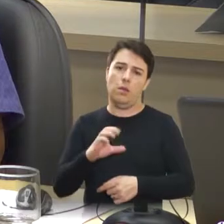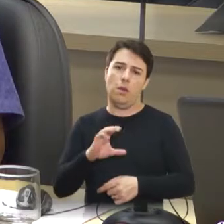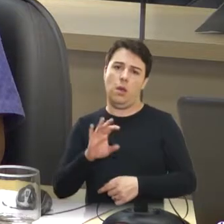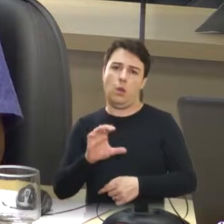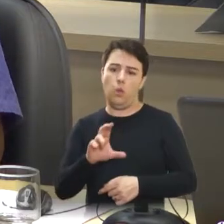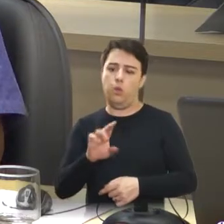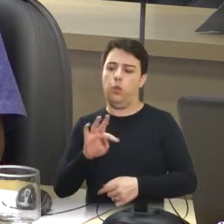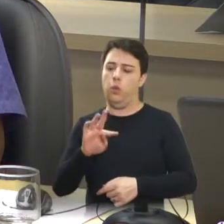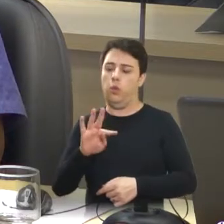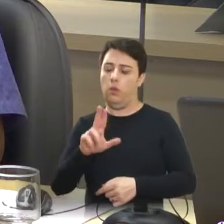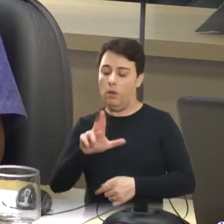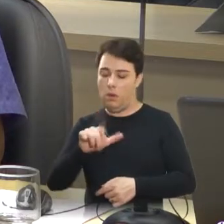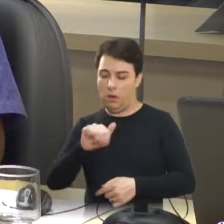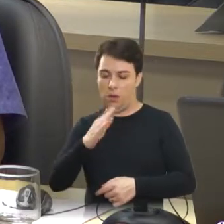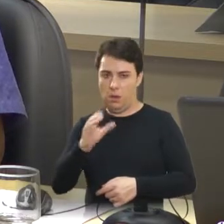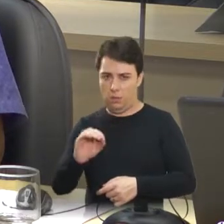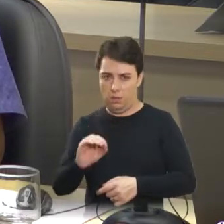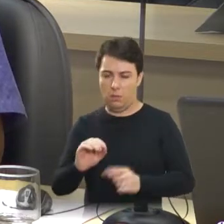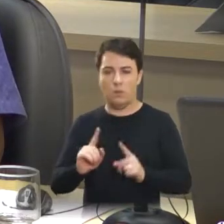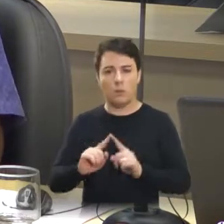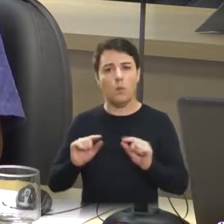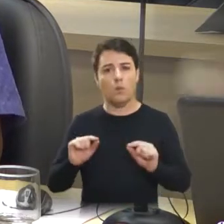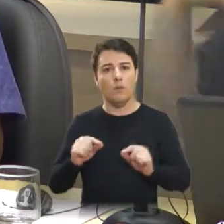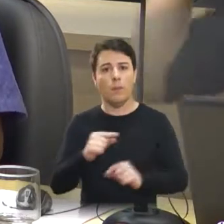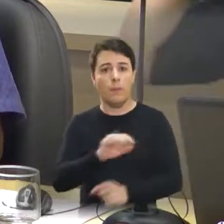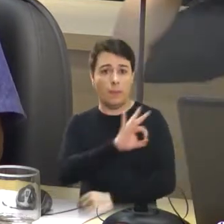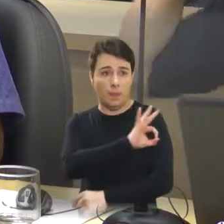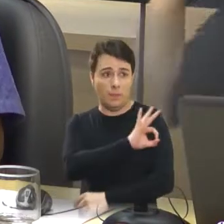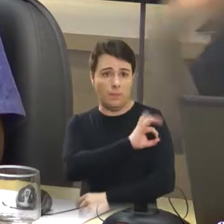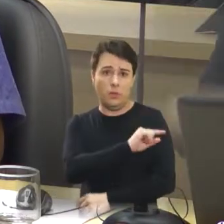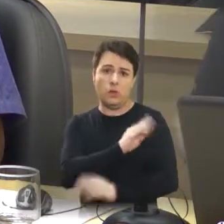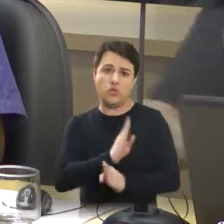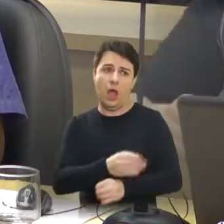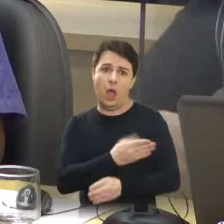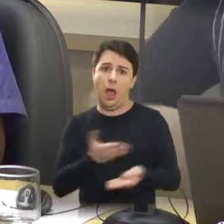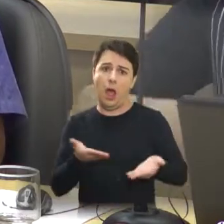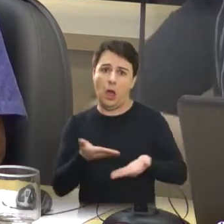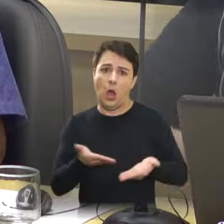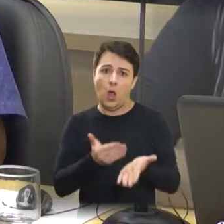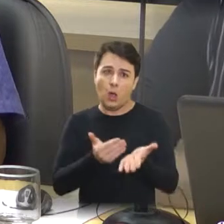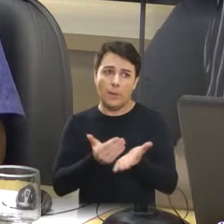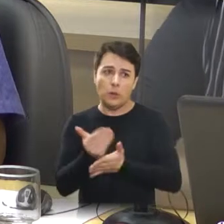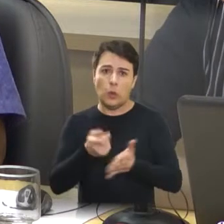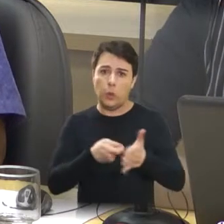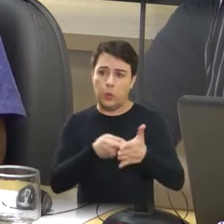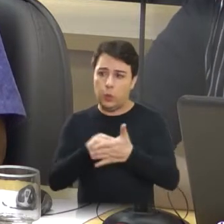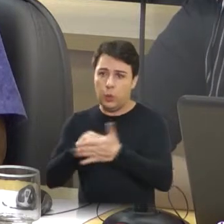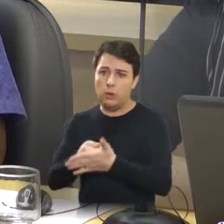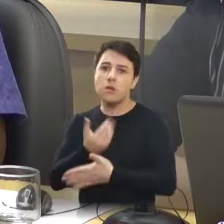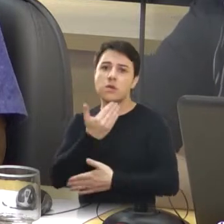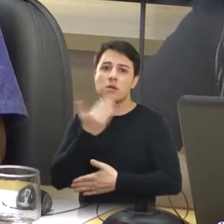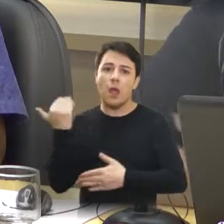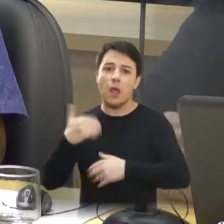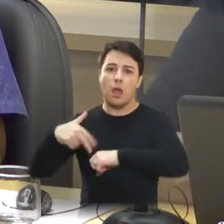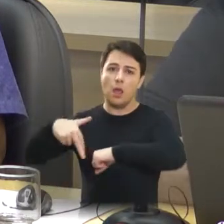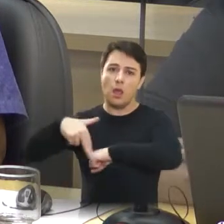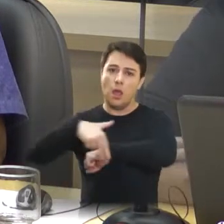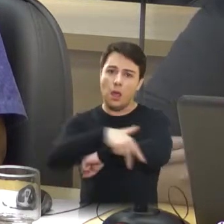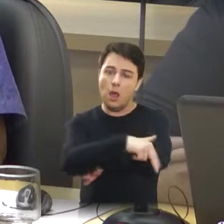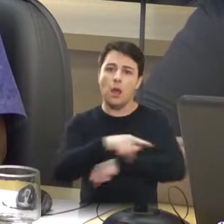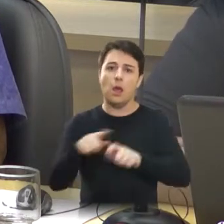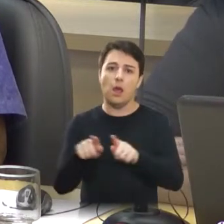Aí, deixa lá o terreno parado, que a prefeitura está tomando as ações agora, sem calçada,